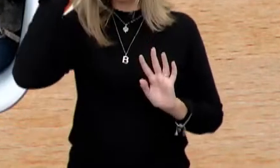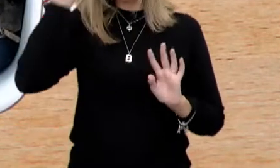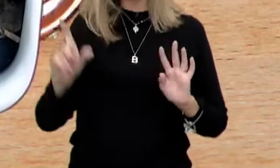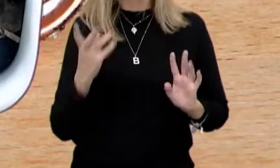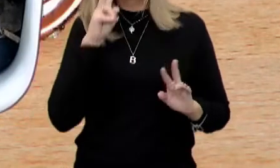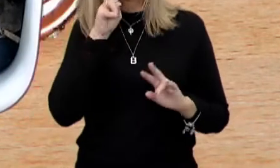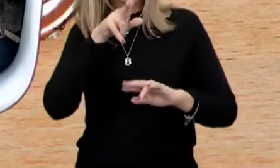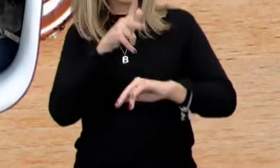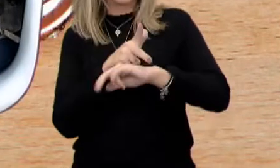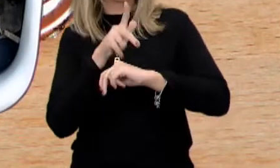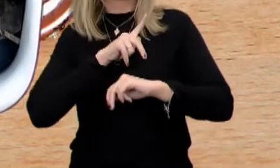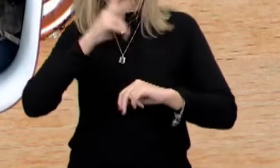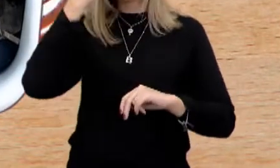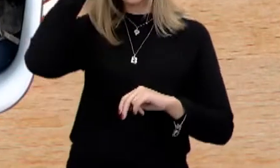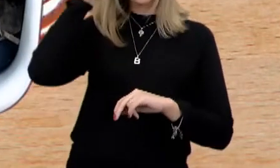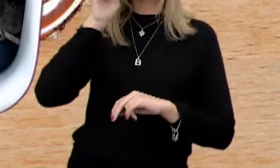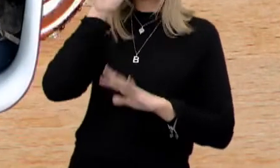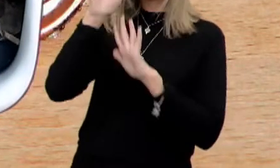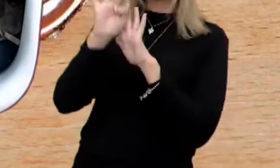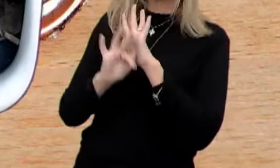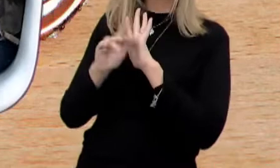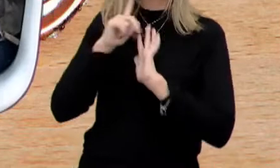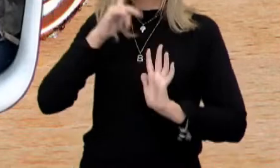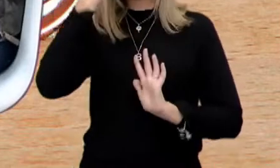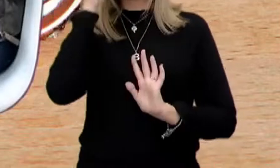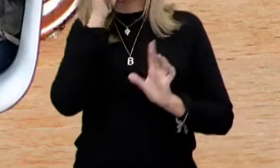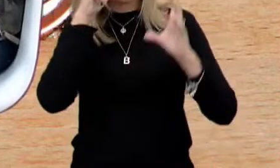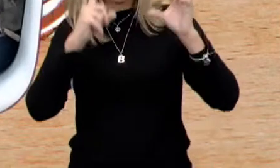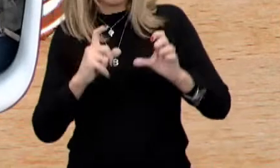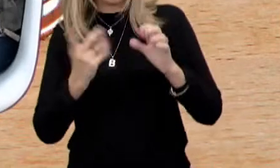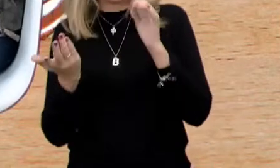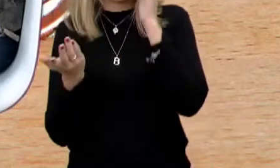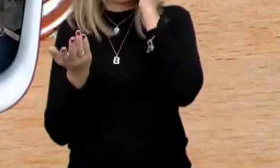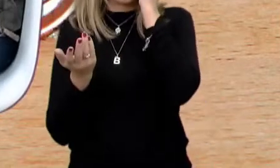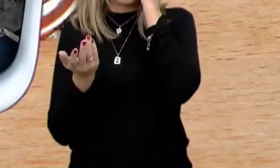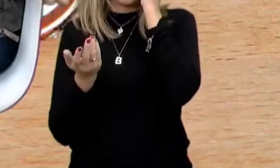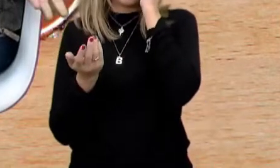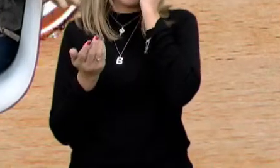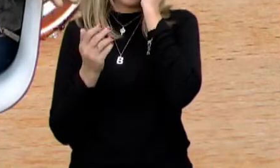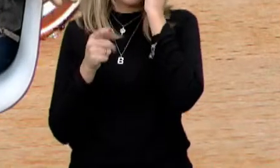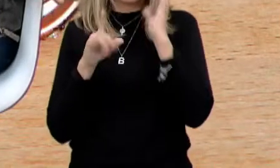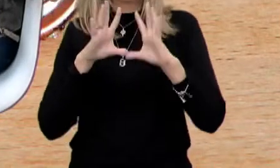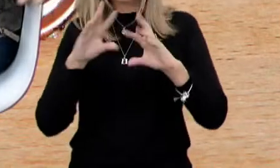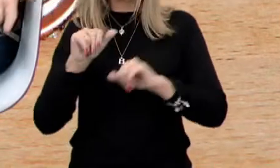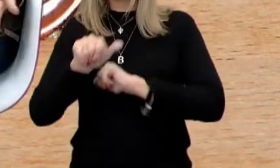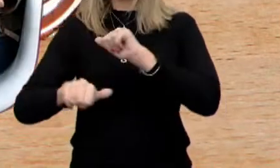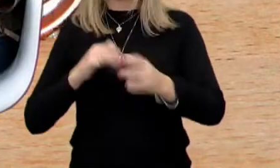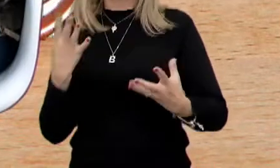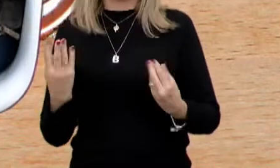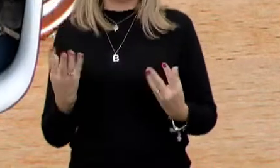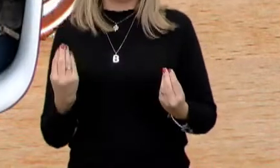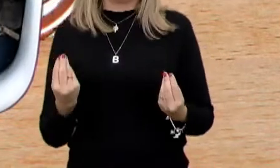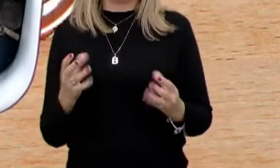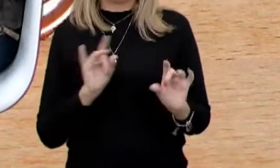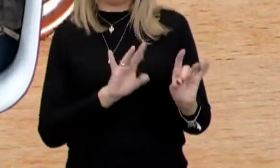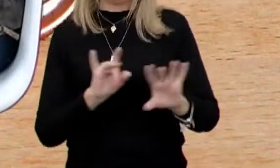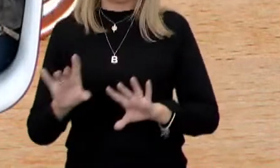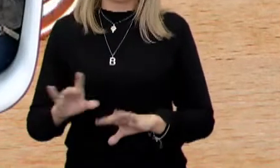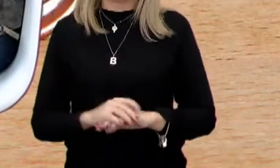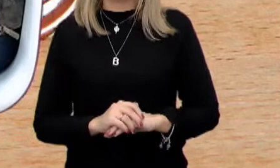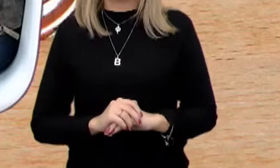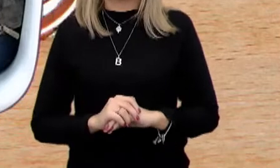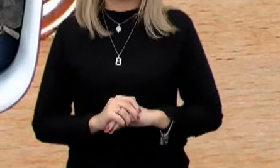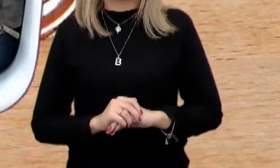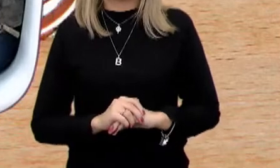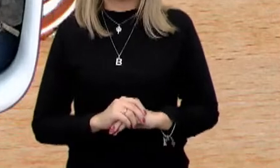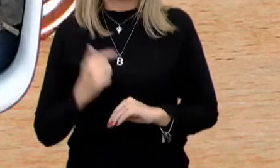o vídeo, tem gente que quer ler o texto, tem gente que quer ver a foto. Então, assim, isso muda muito, né? Quando eu só abri mão